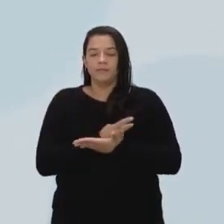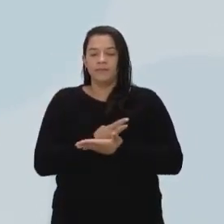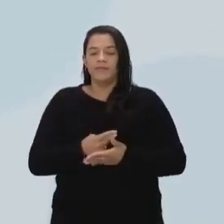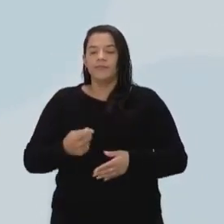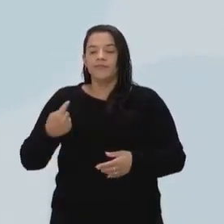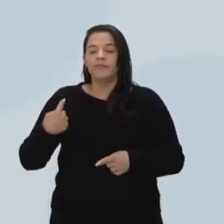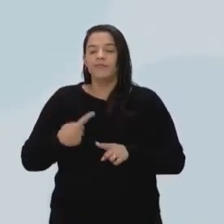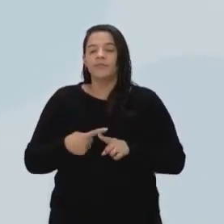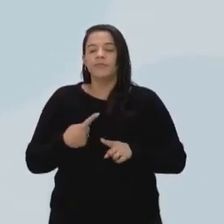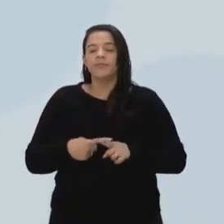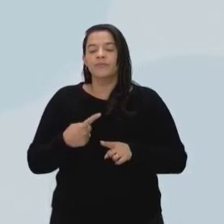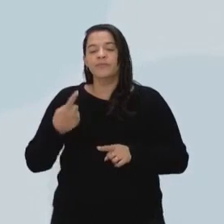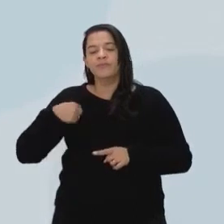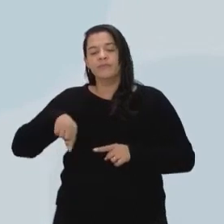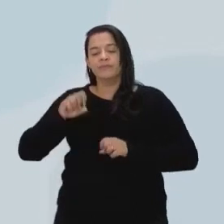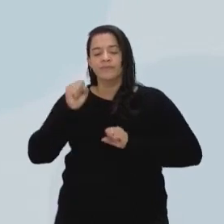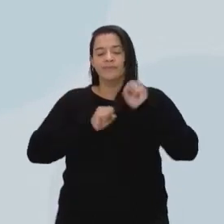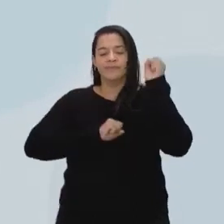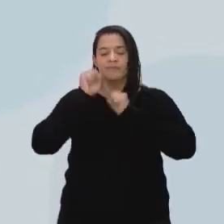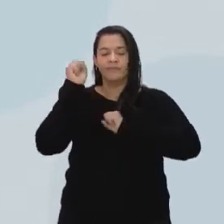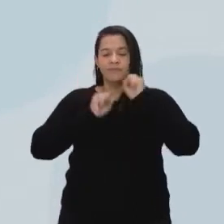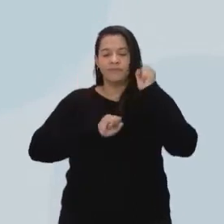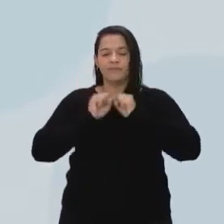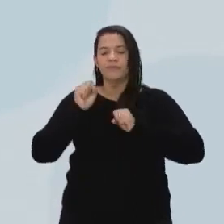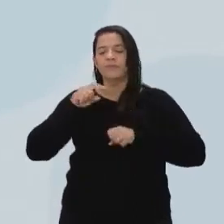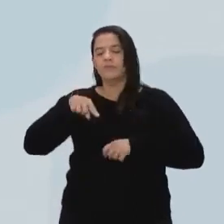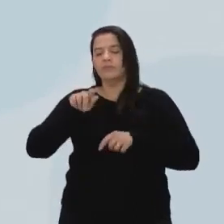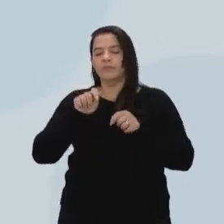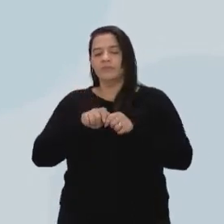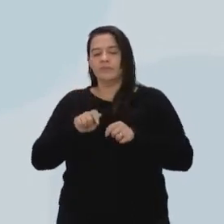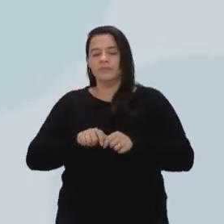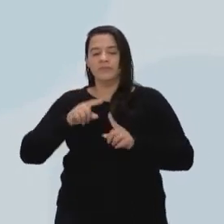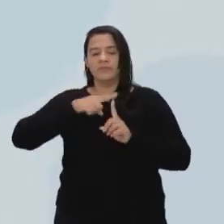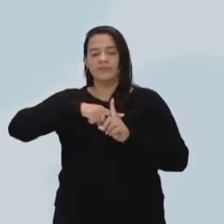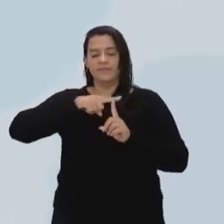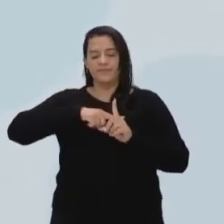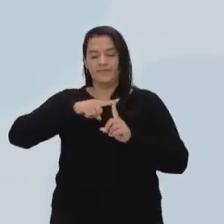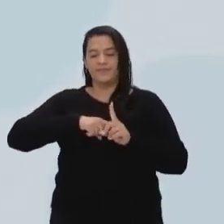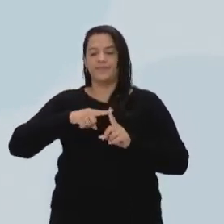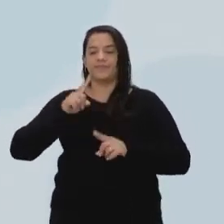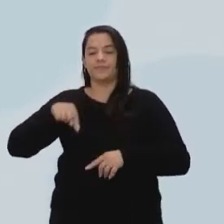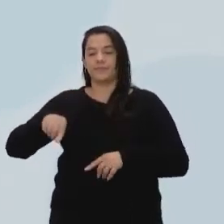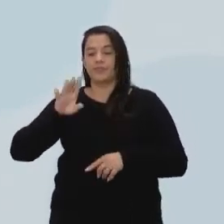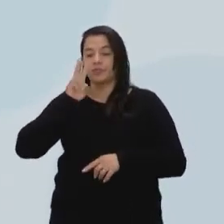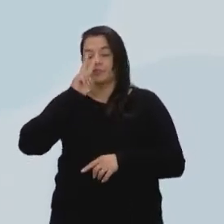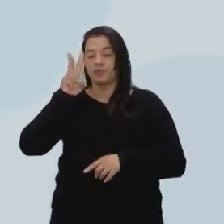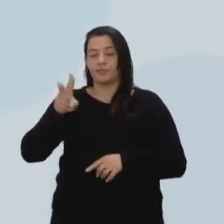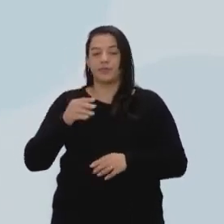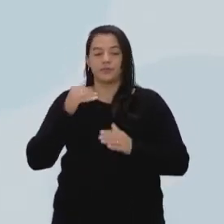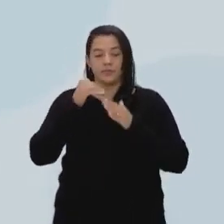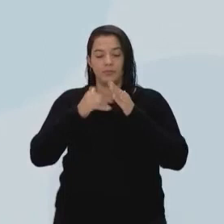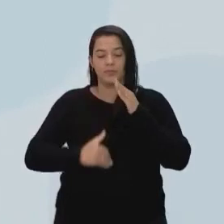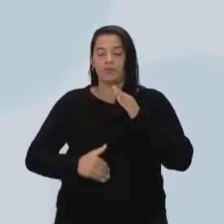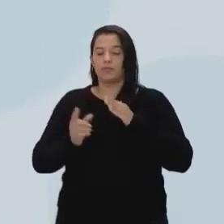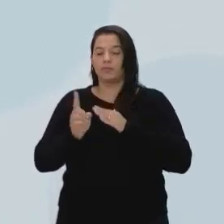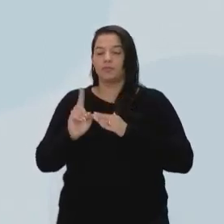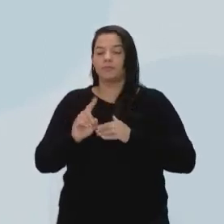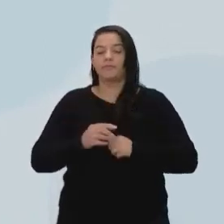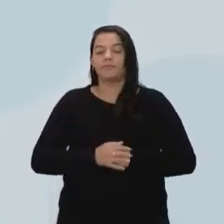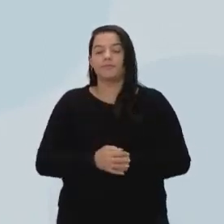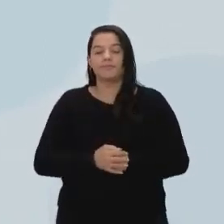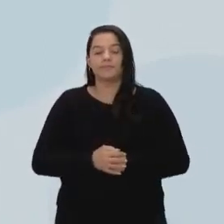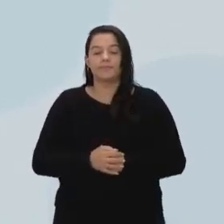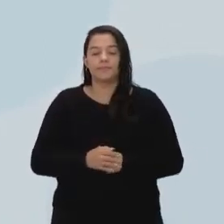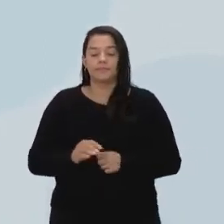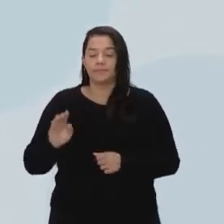porque industrialmente a calcinação é realizada em temperaturas extremamente altas e não baixas, né? Vamos para o item B,